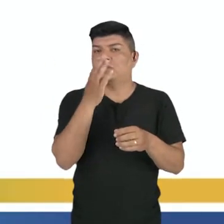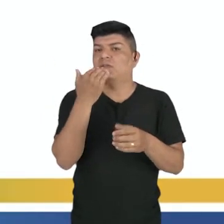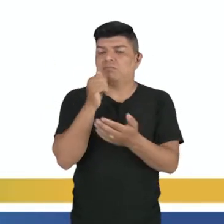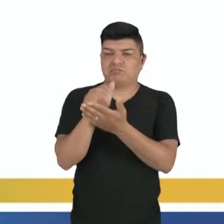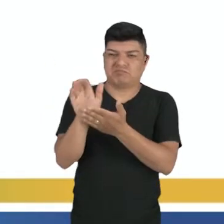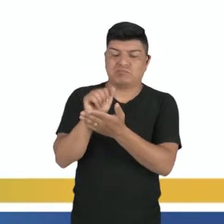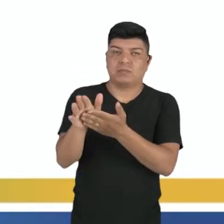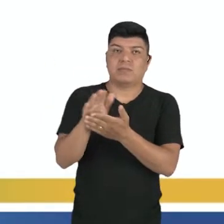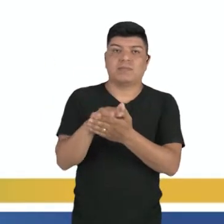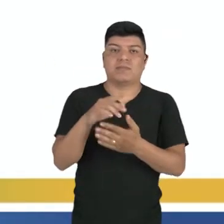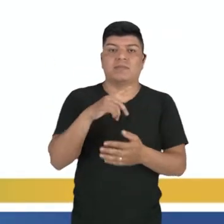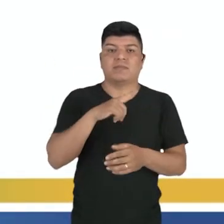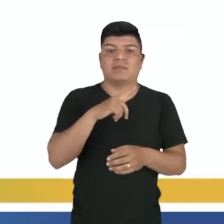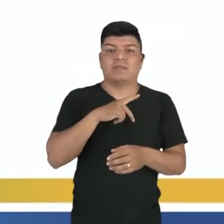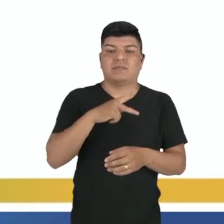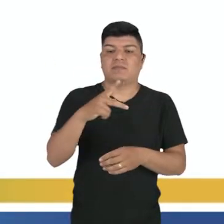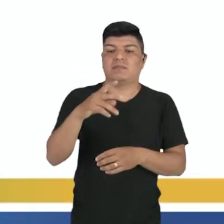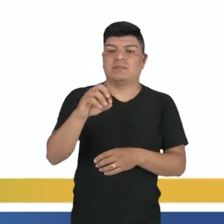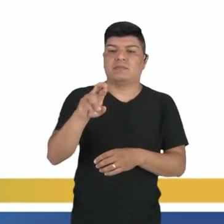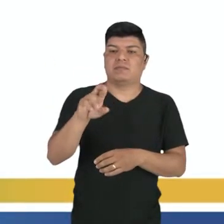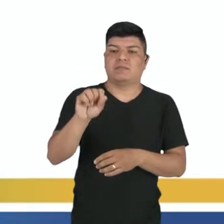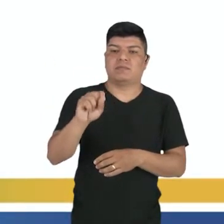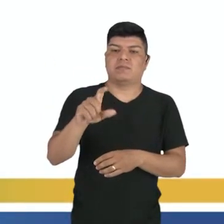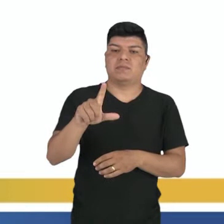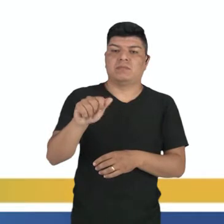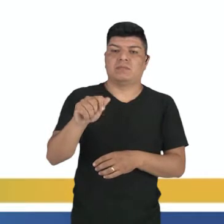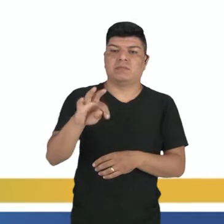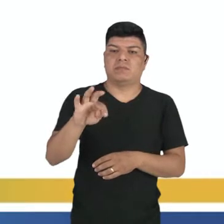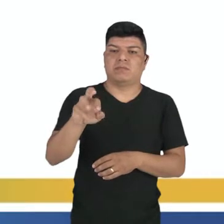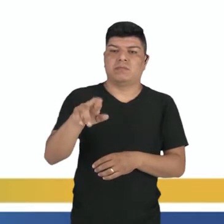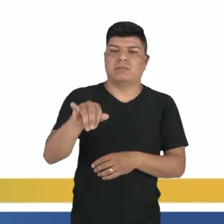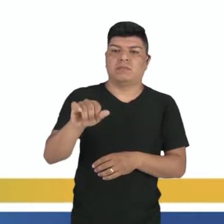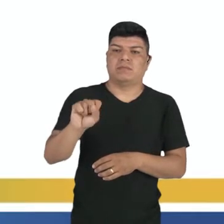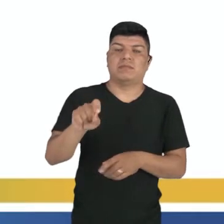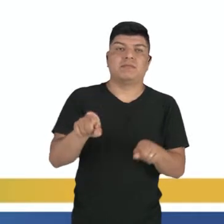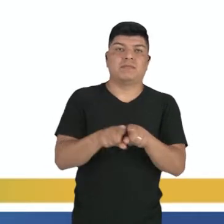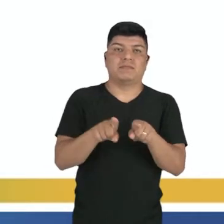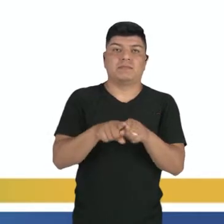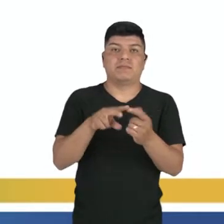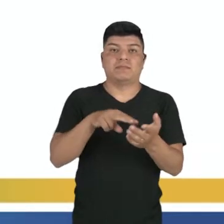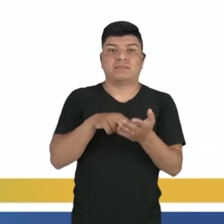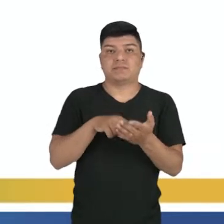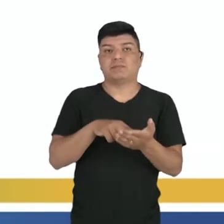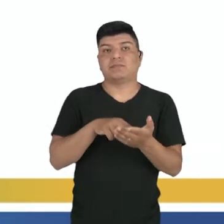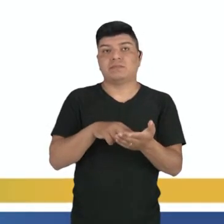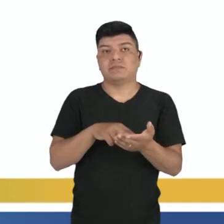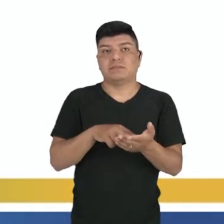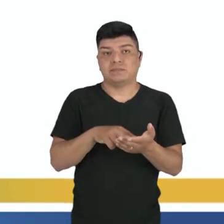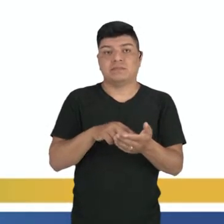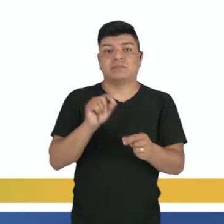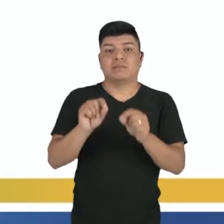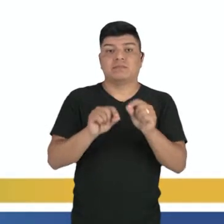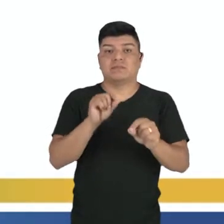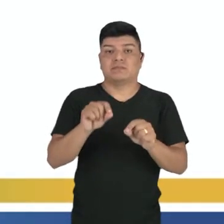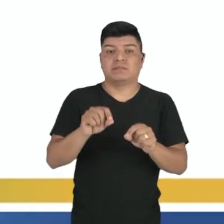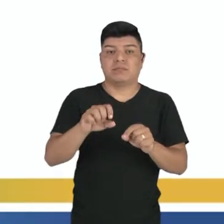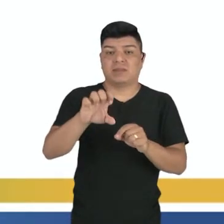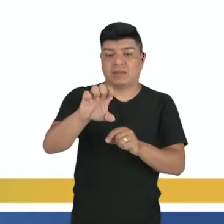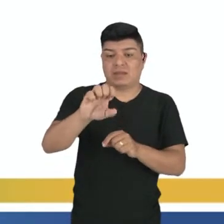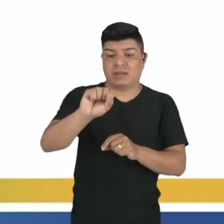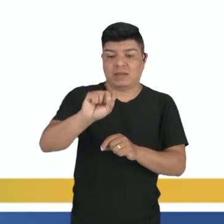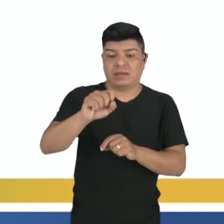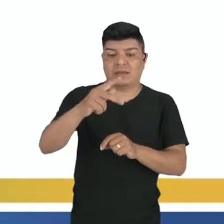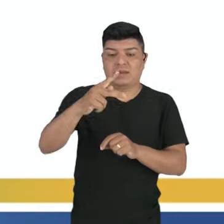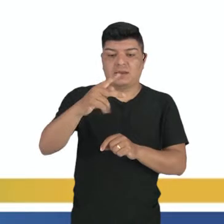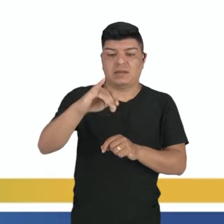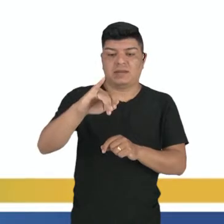Temos aí os poros laterais, e o que consegue dar uma certa sustentação a essa esponja são espículas, tá? Que